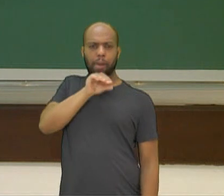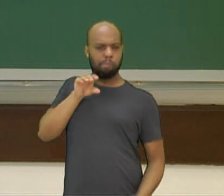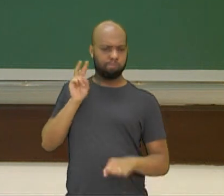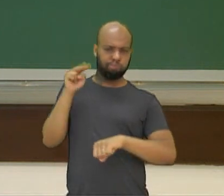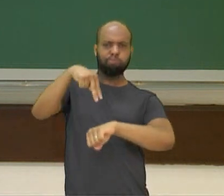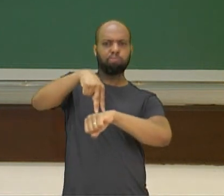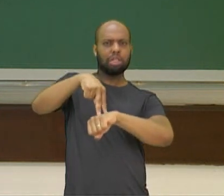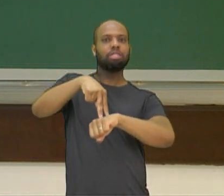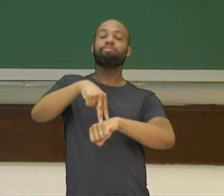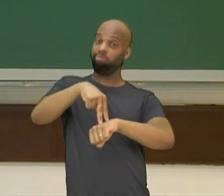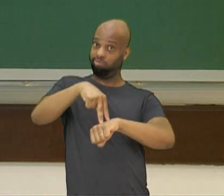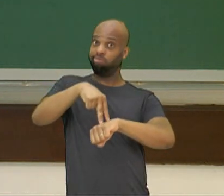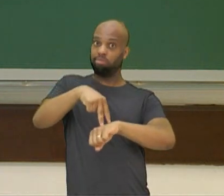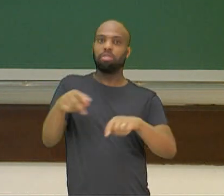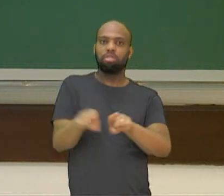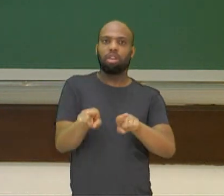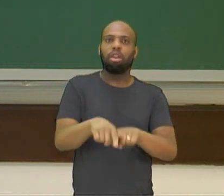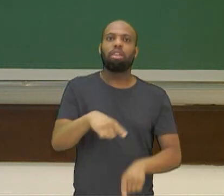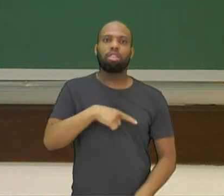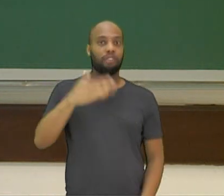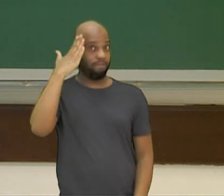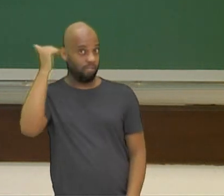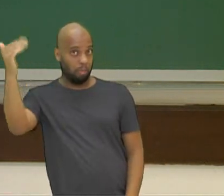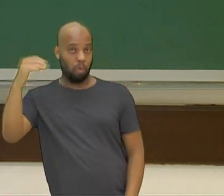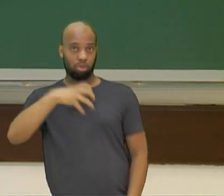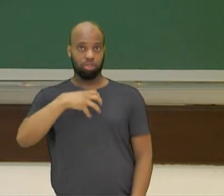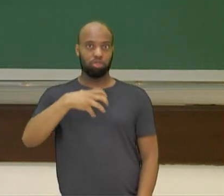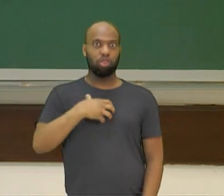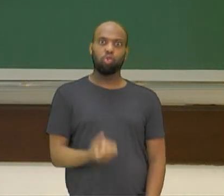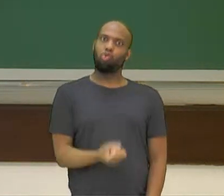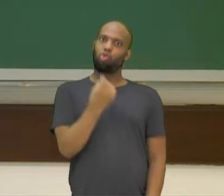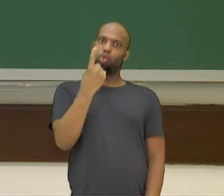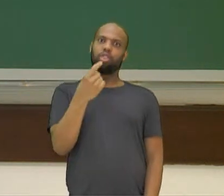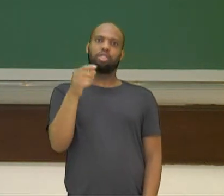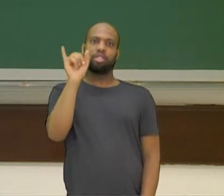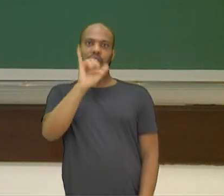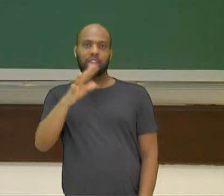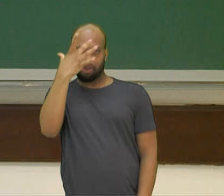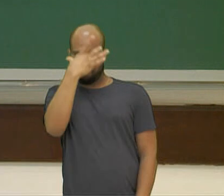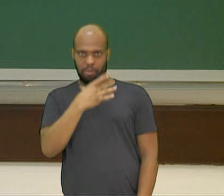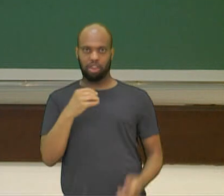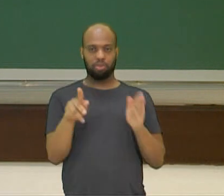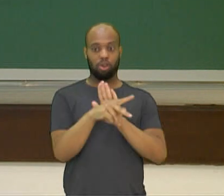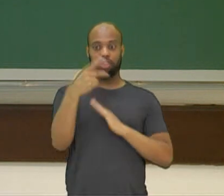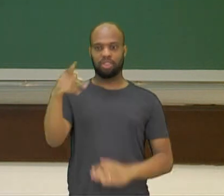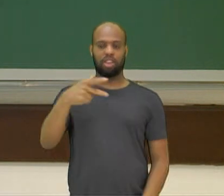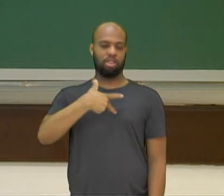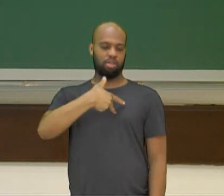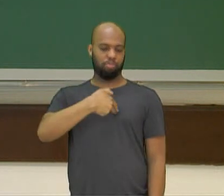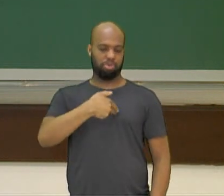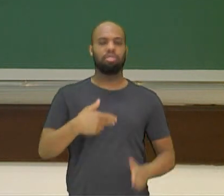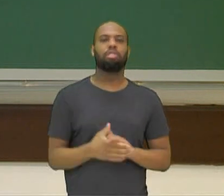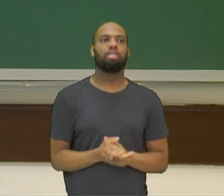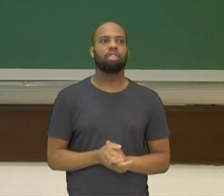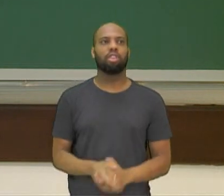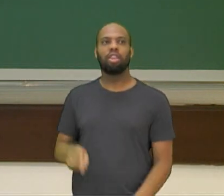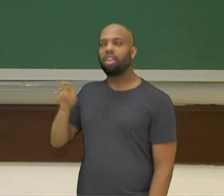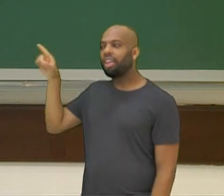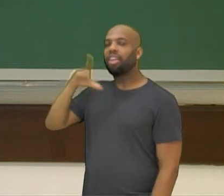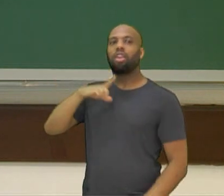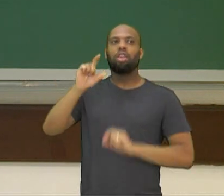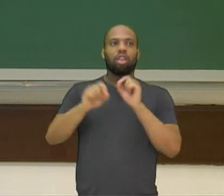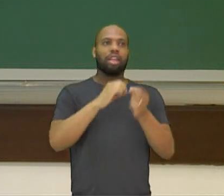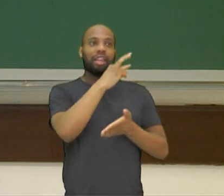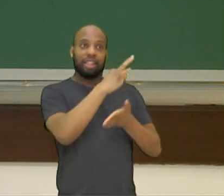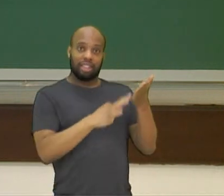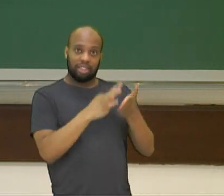diferença, né? Agregou uma popularidade surpreendente à imagem de Getúlio Vargas. Tá? Aqui a gente